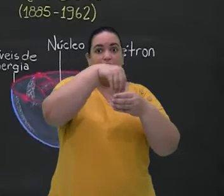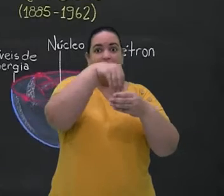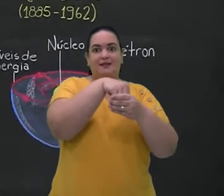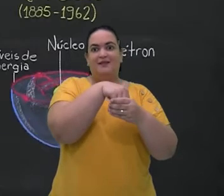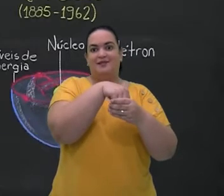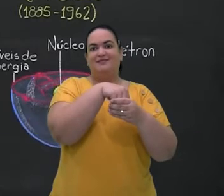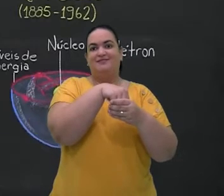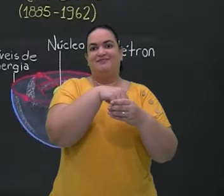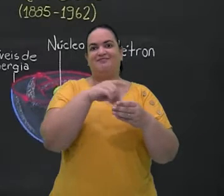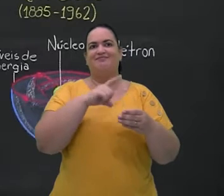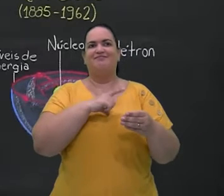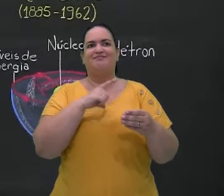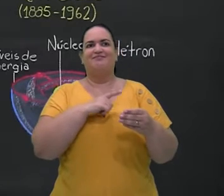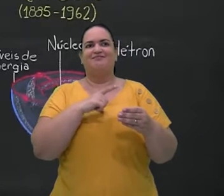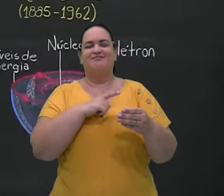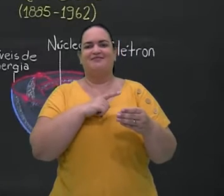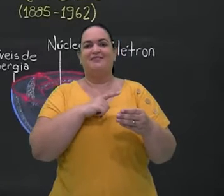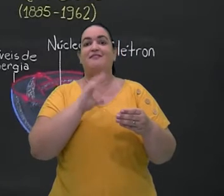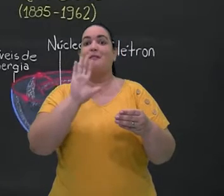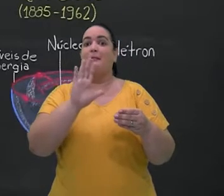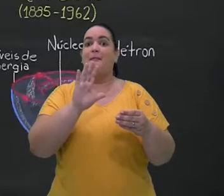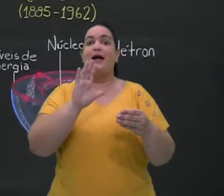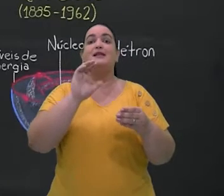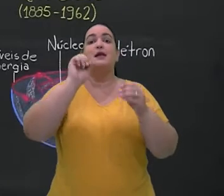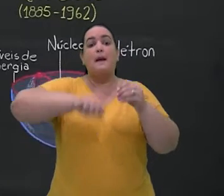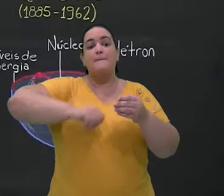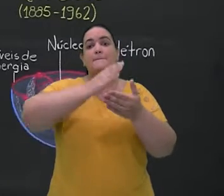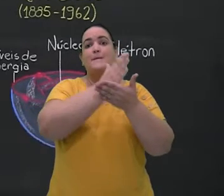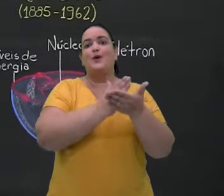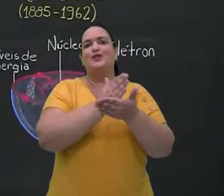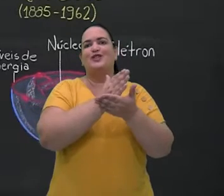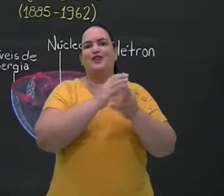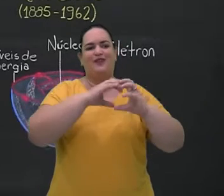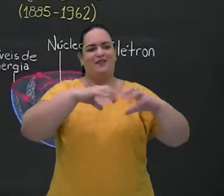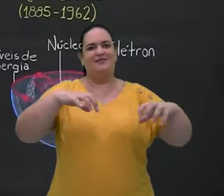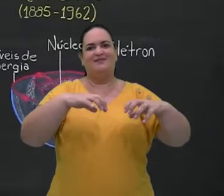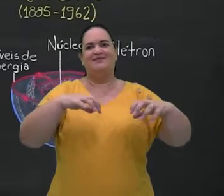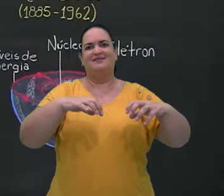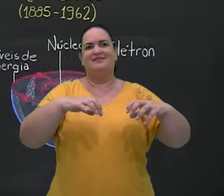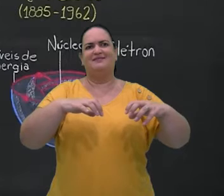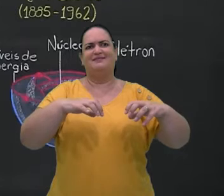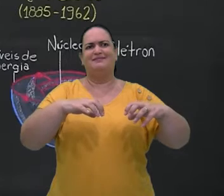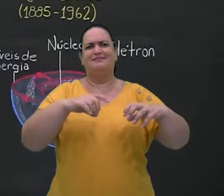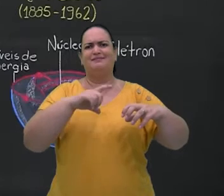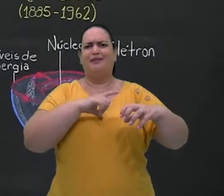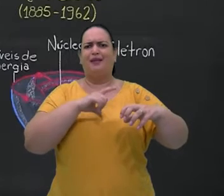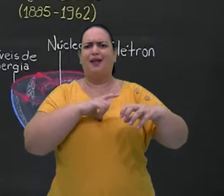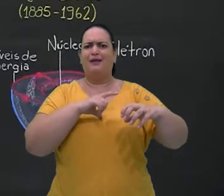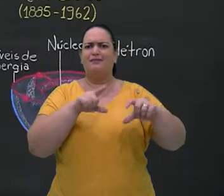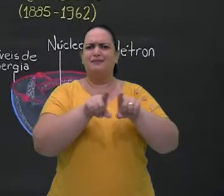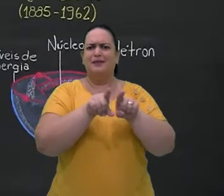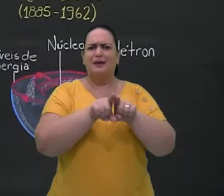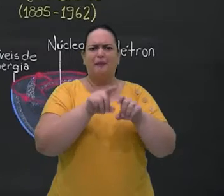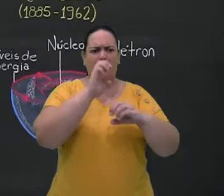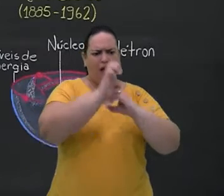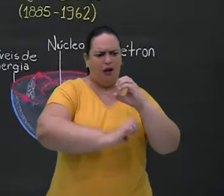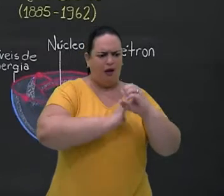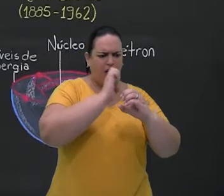diferentemente de Dalton, o átomo ele é divisível, porque dentro dele tem alguma coisa menor que